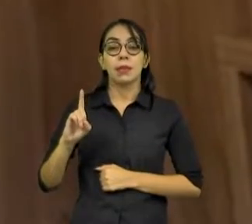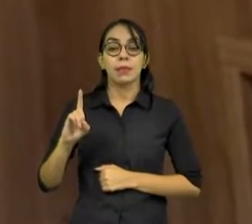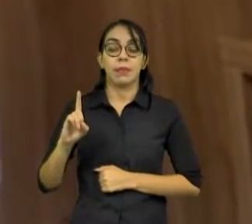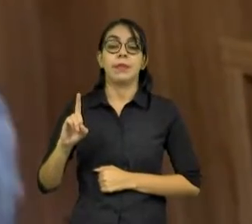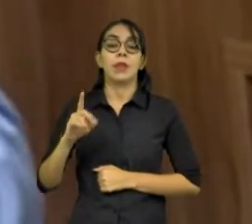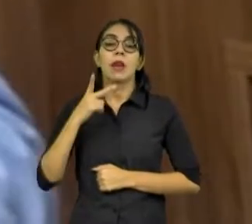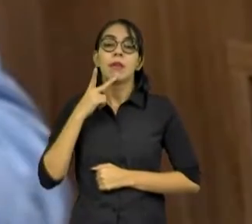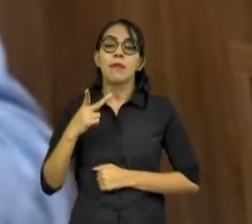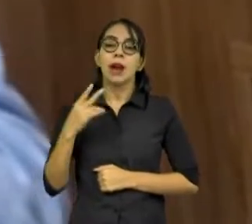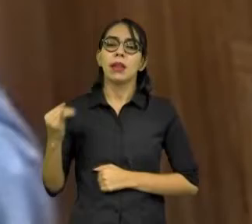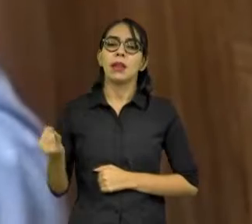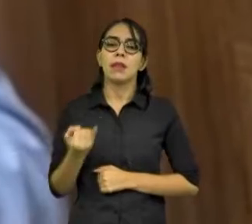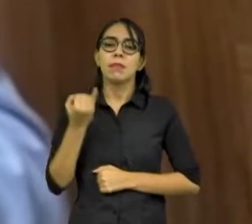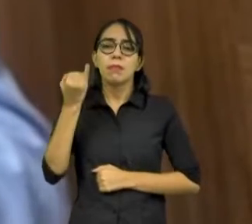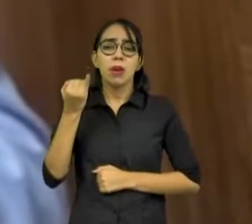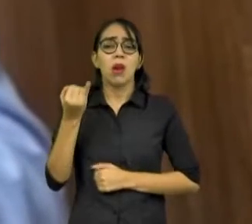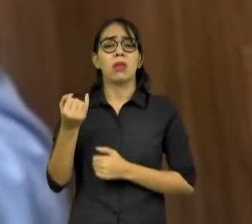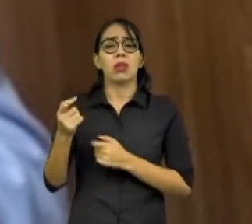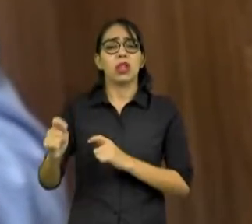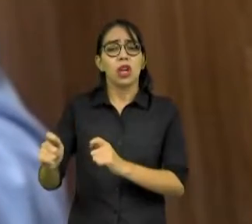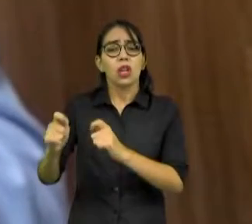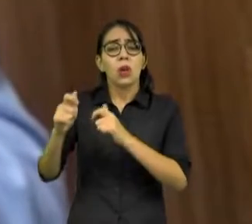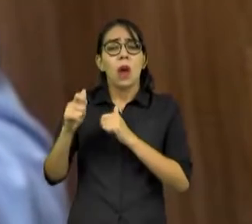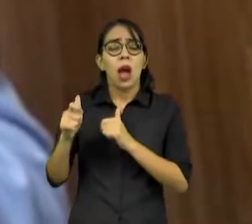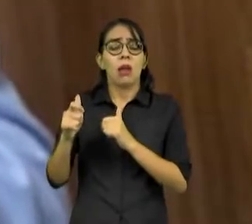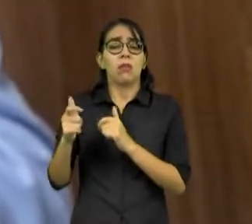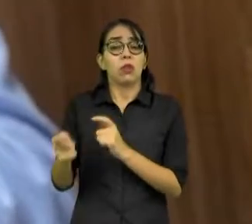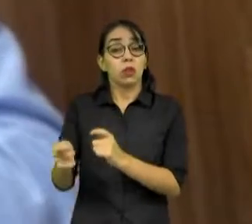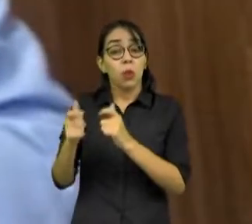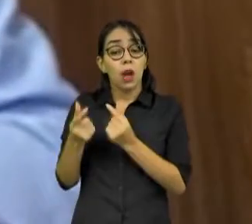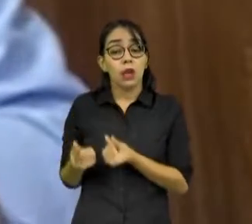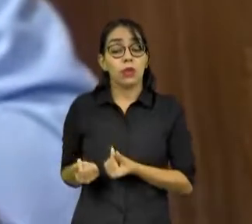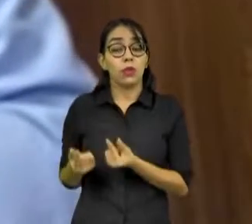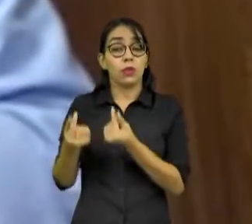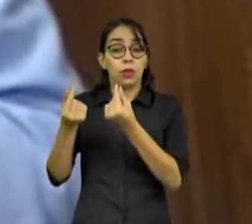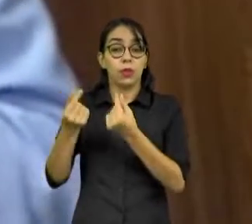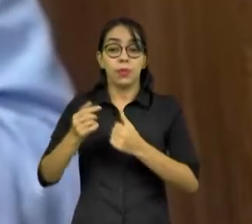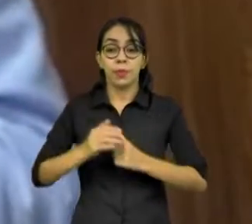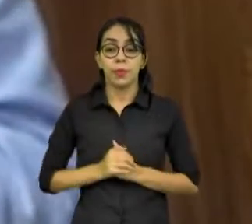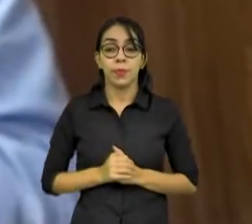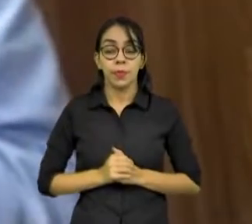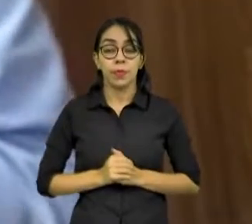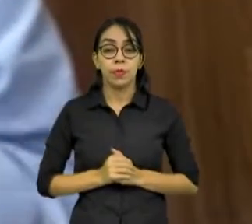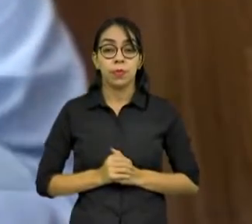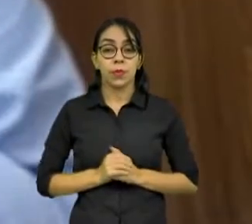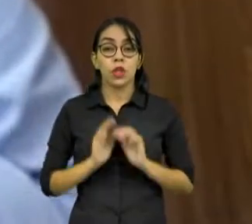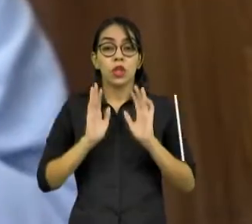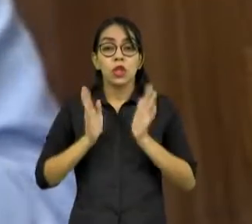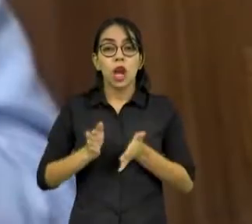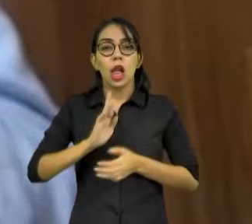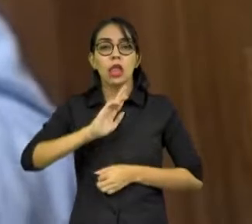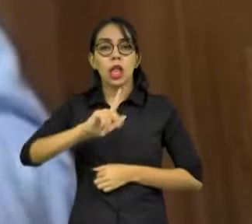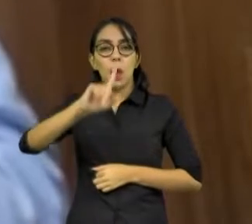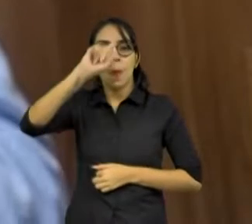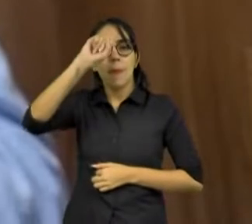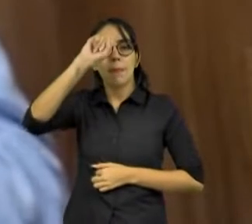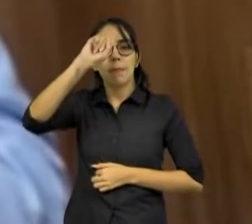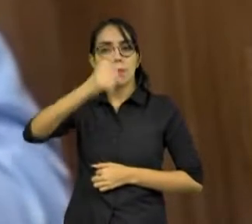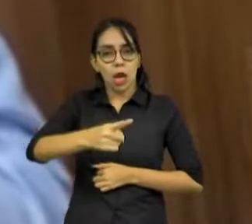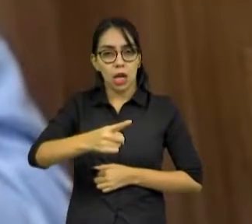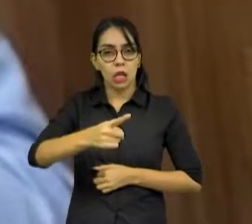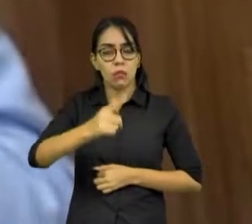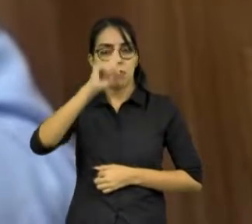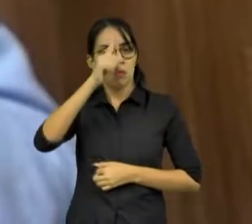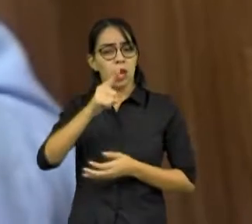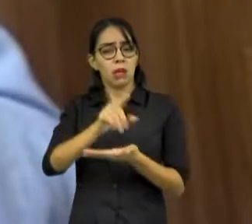a arrecadação de recursos do partido para as eleições. Não está lhe obrigando a fazer nada.